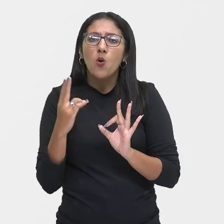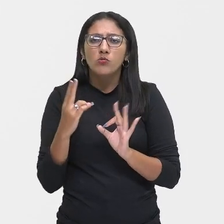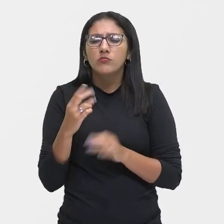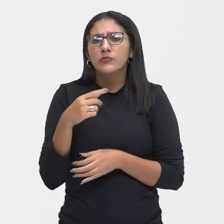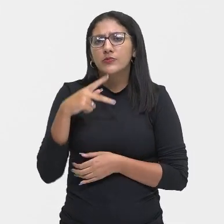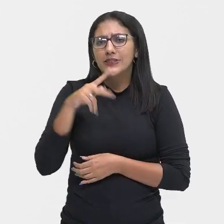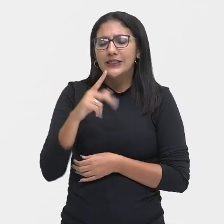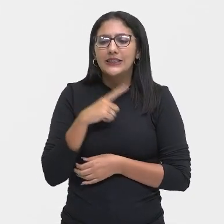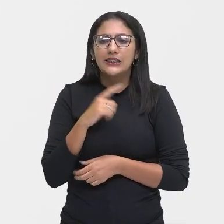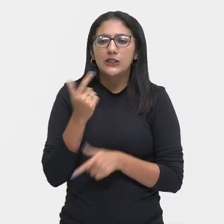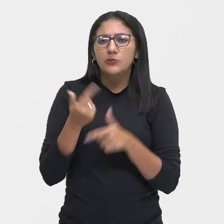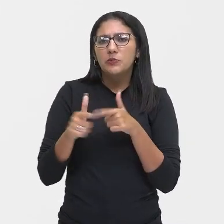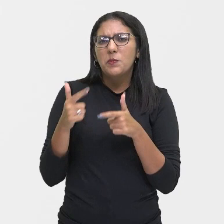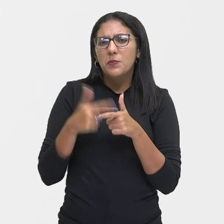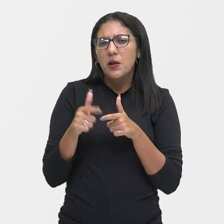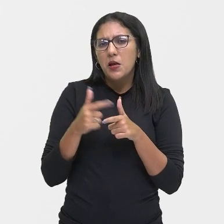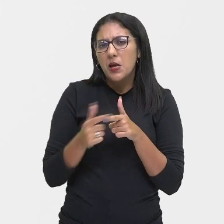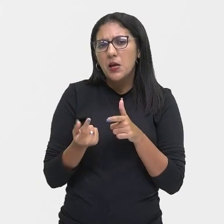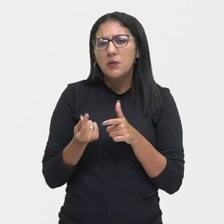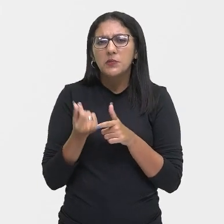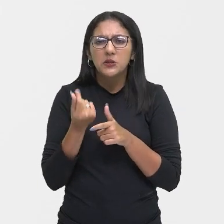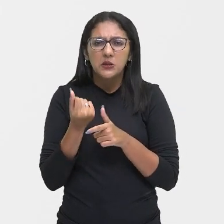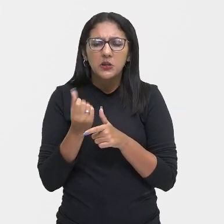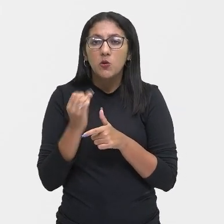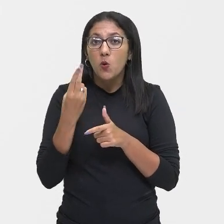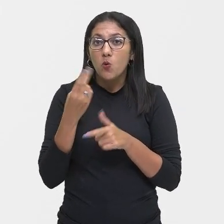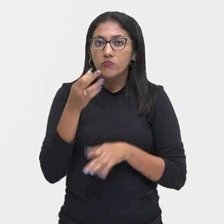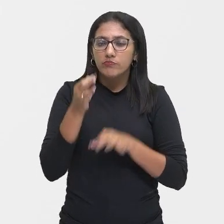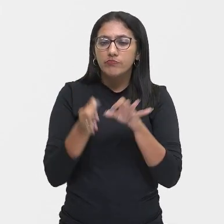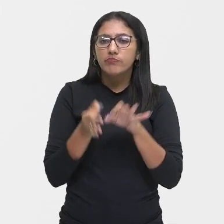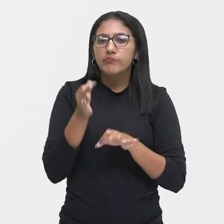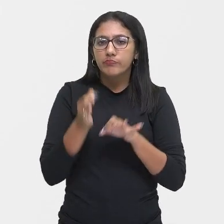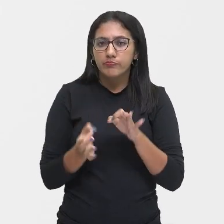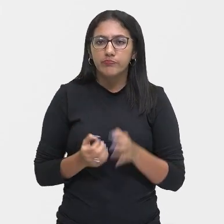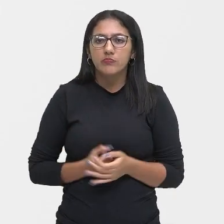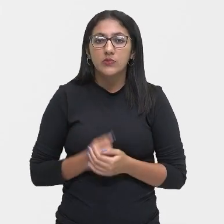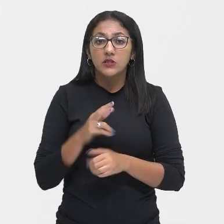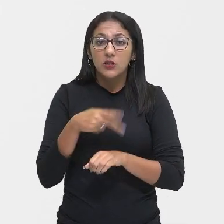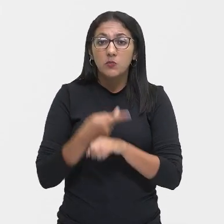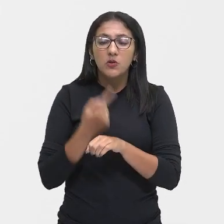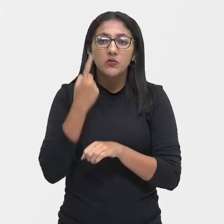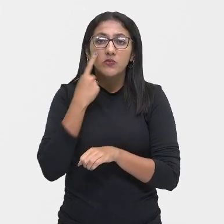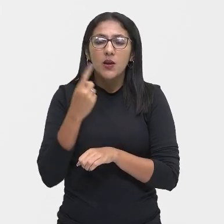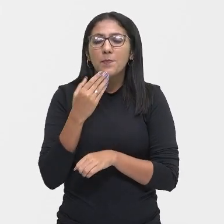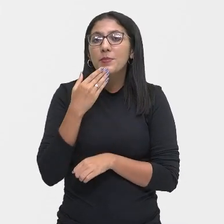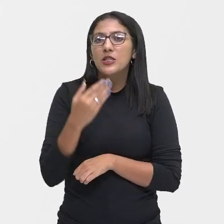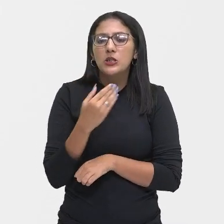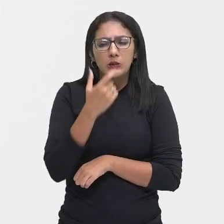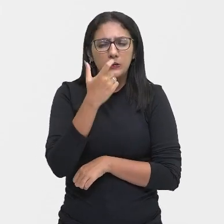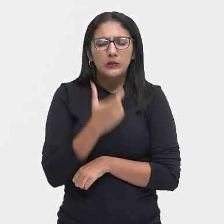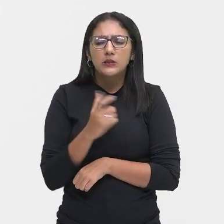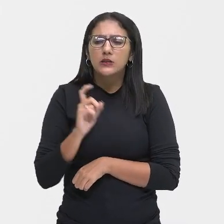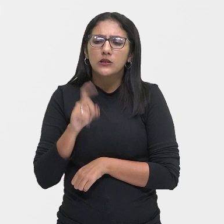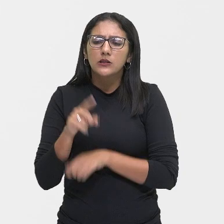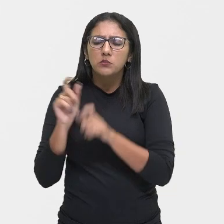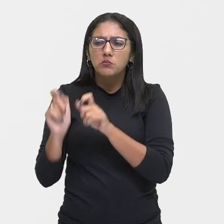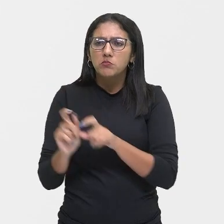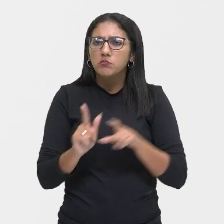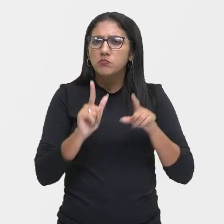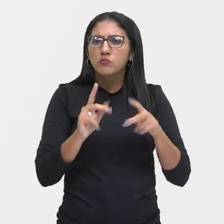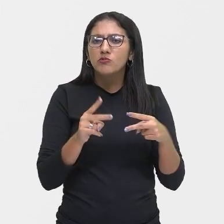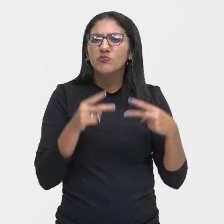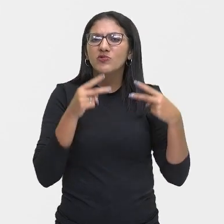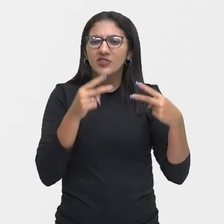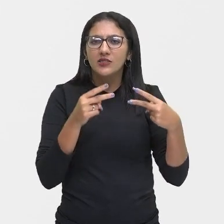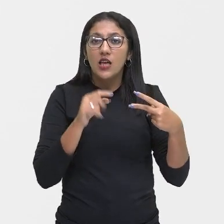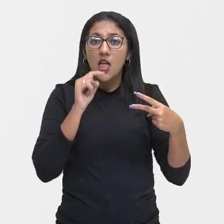problemas financeiros ou com a justiça. Em seguida, ele pede para o usuário para clicar em um link. É por